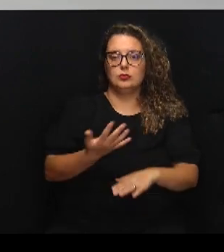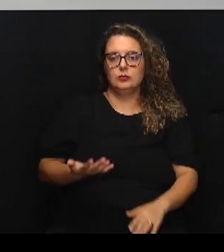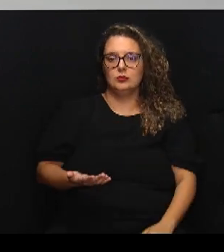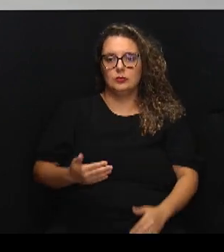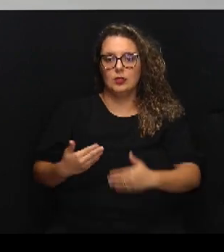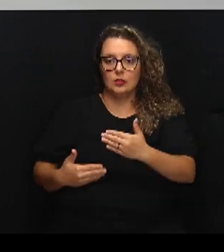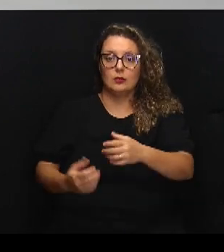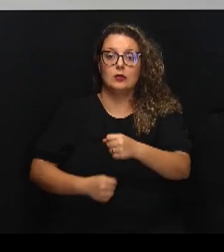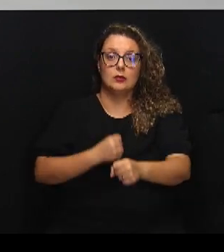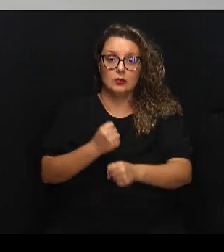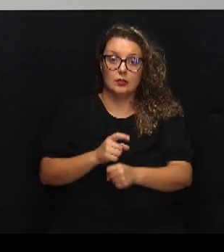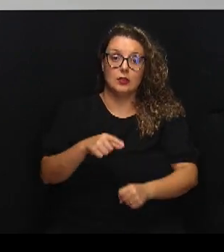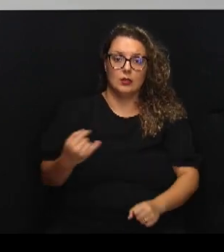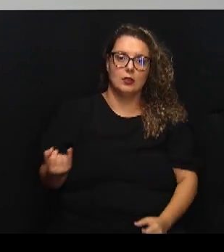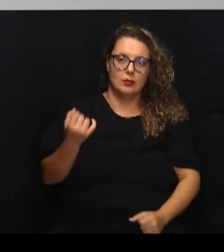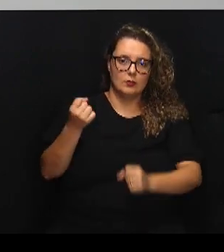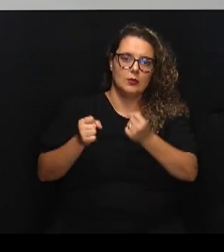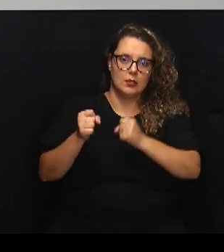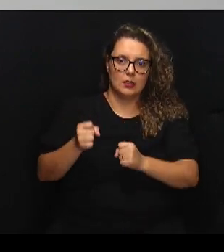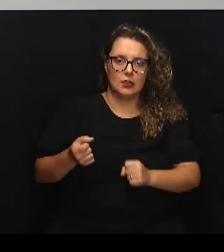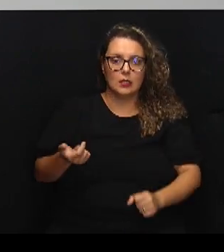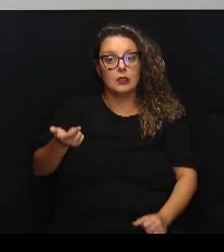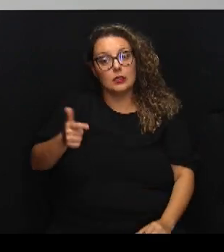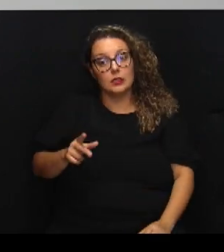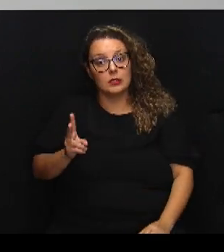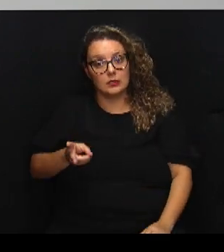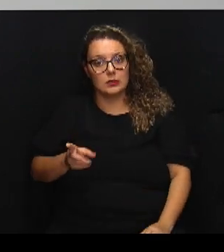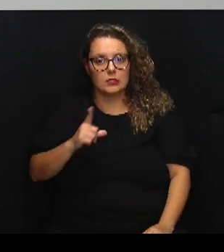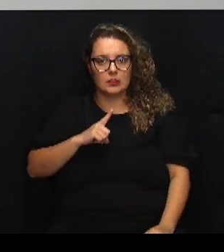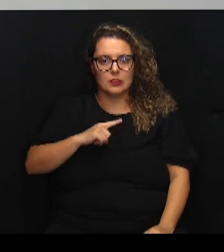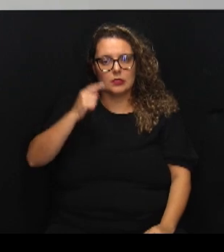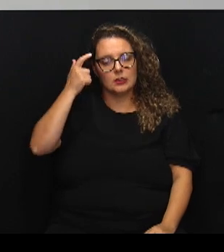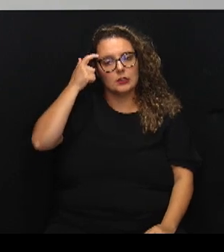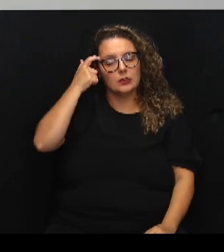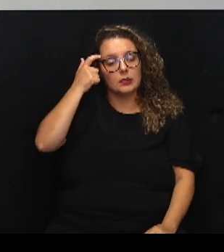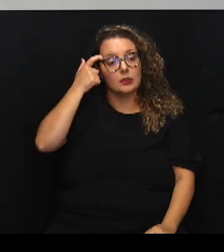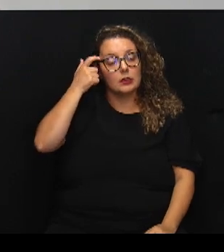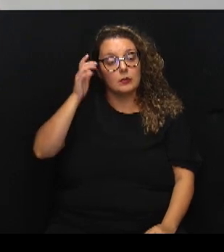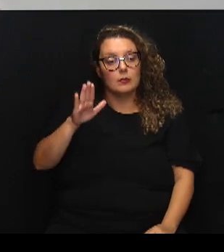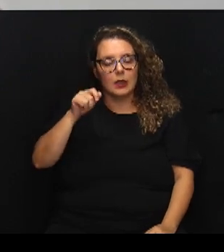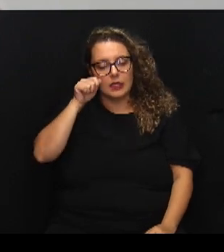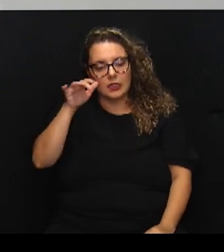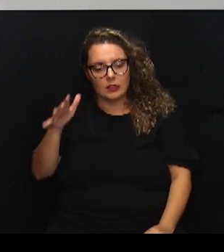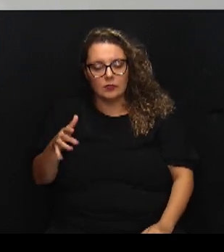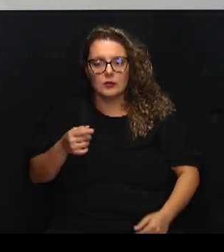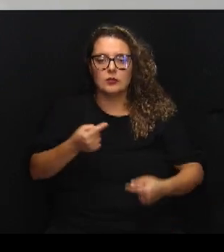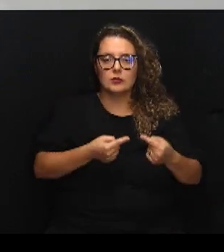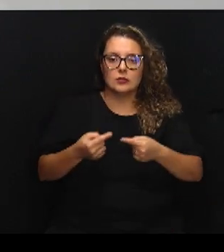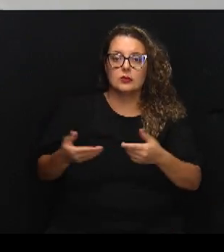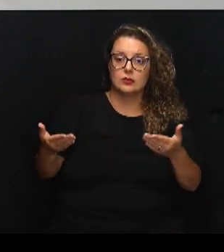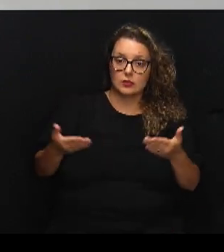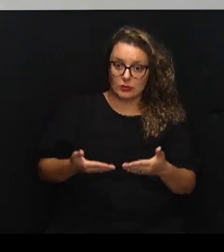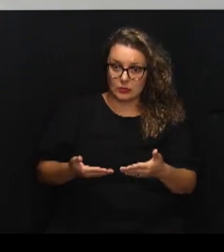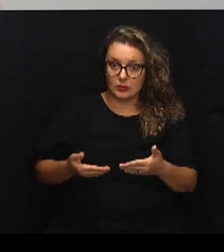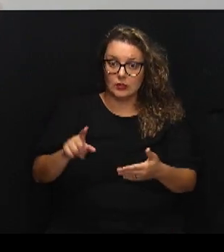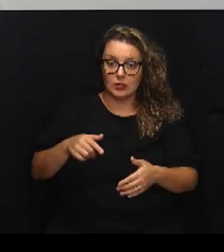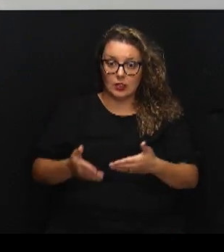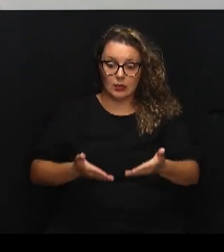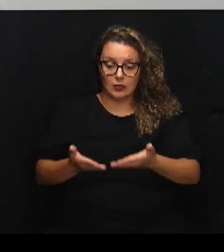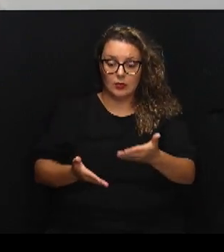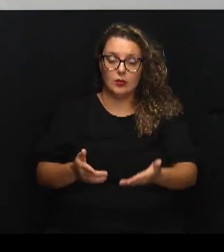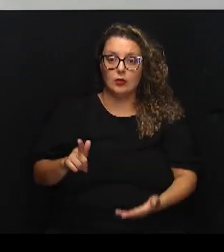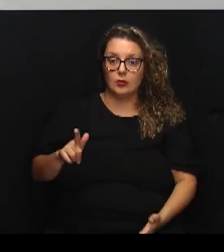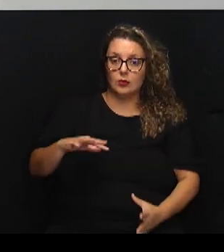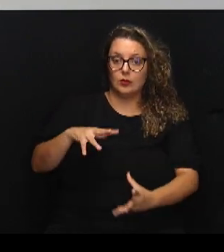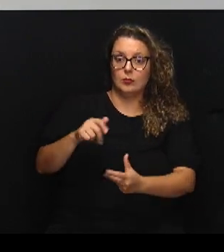explorar de forma homogênea ao longo do ano. Isso é muito importante para a indústria, essa constância, tá? Porém, Alexandra, o que está em discussão